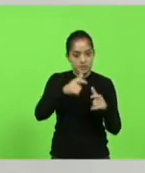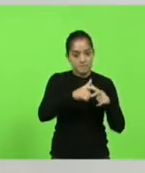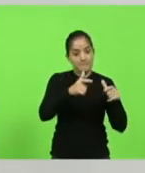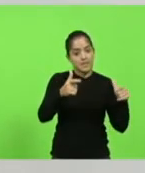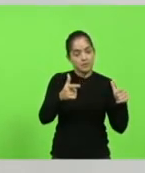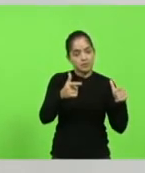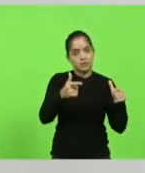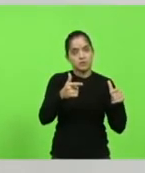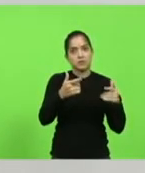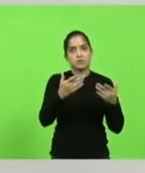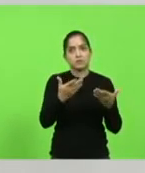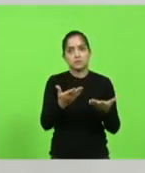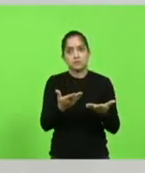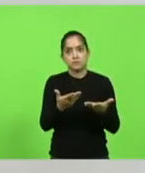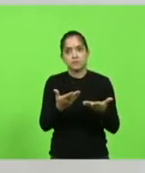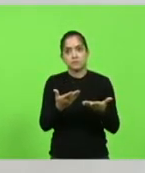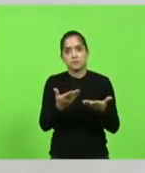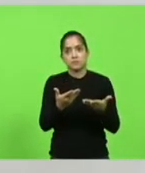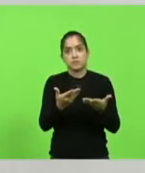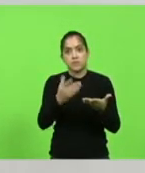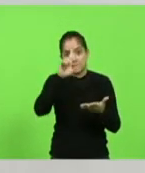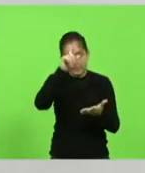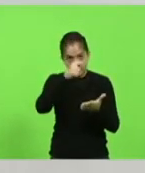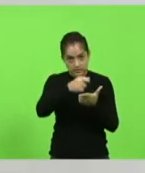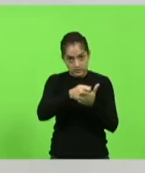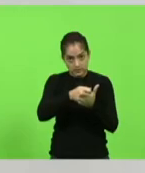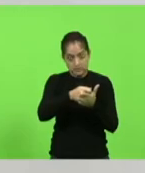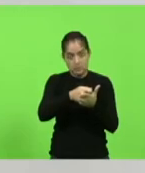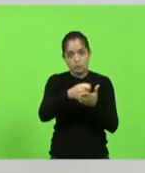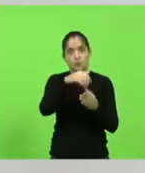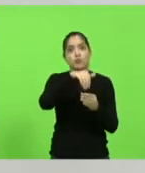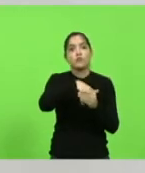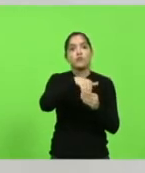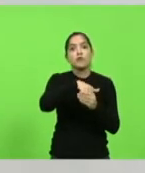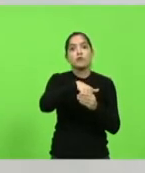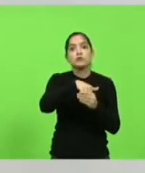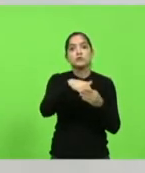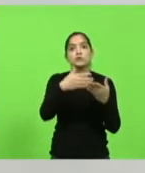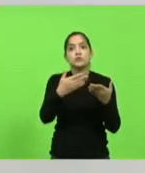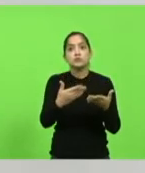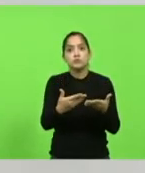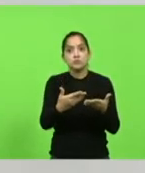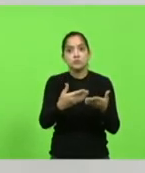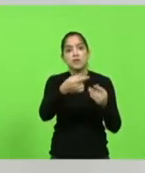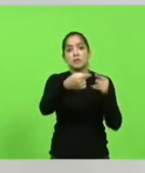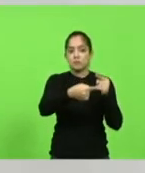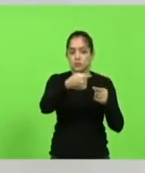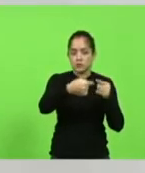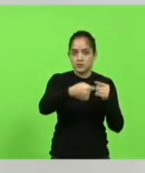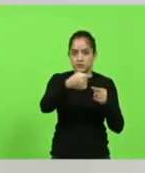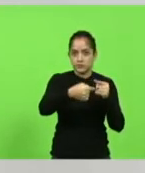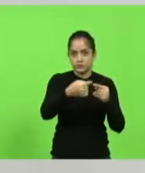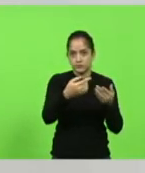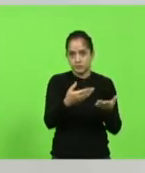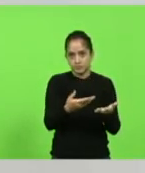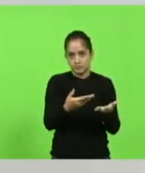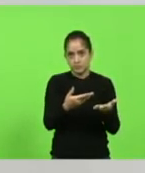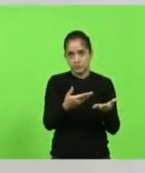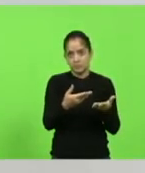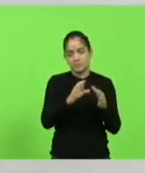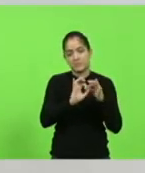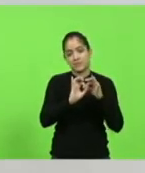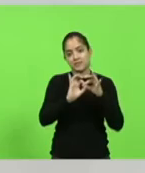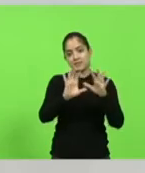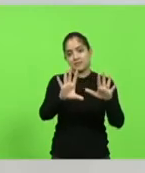deputados, fizeram a sua decisão de voto pelo viés político e livraram